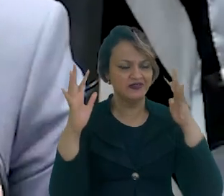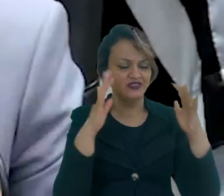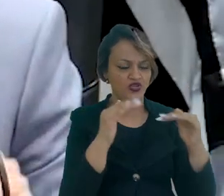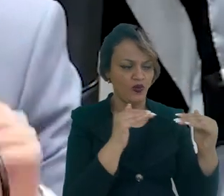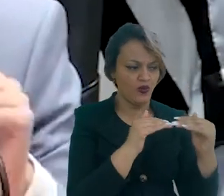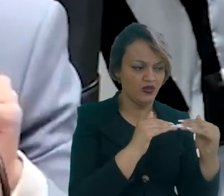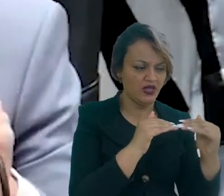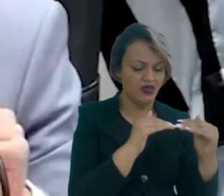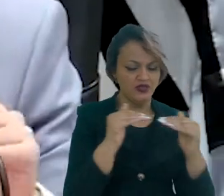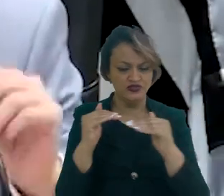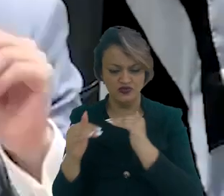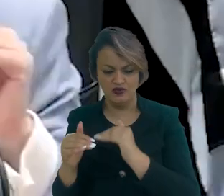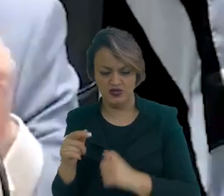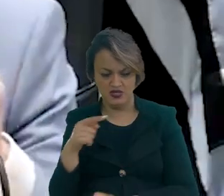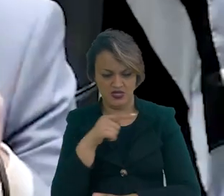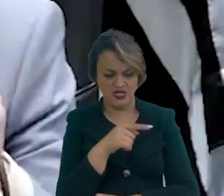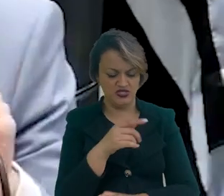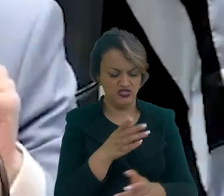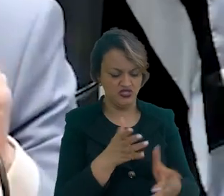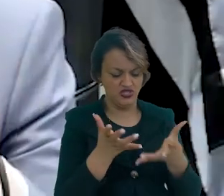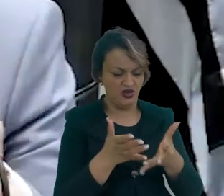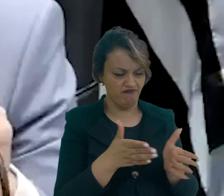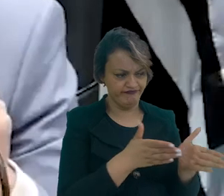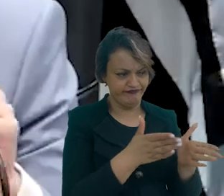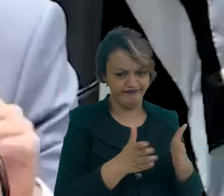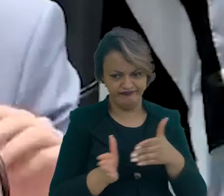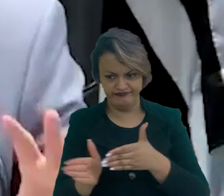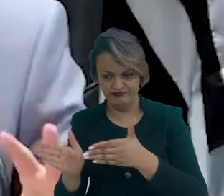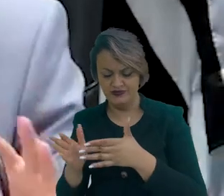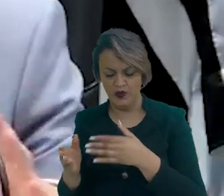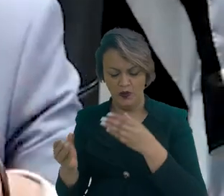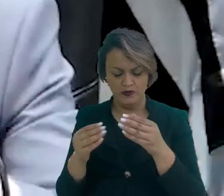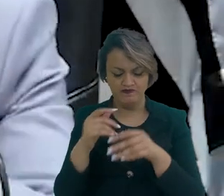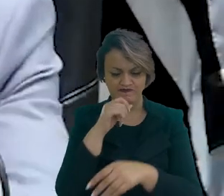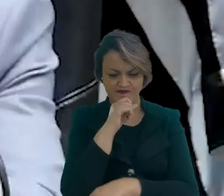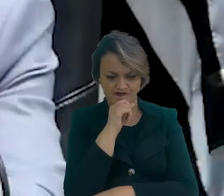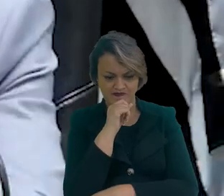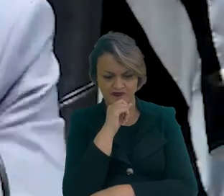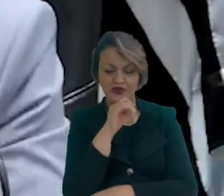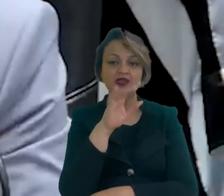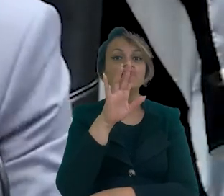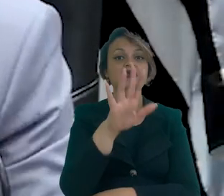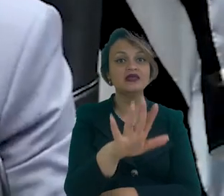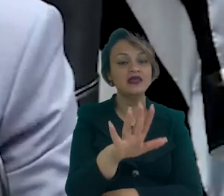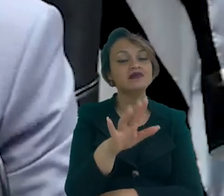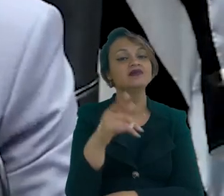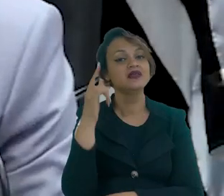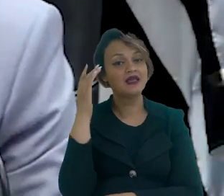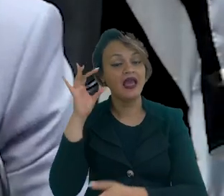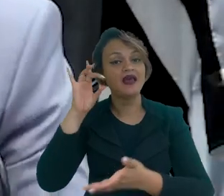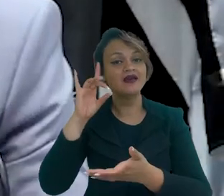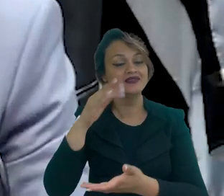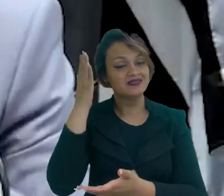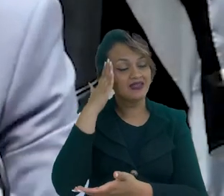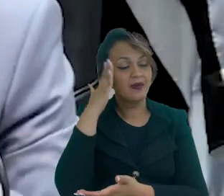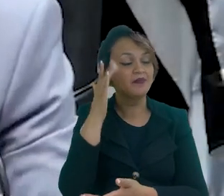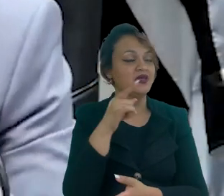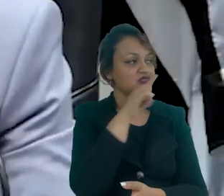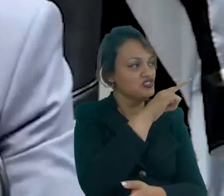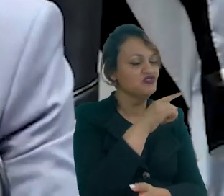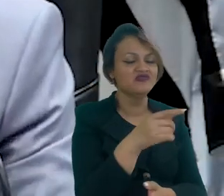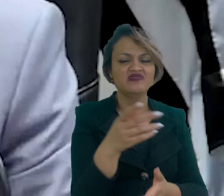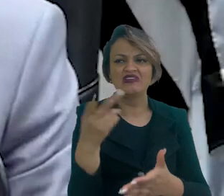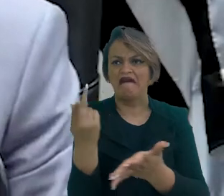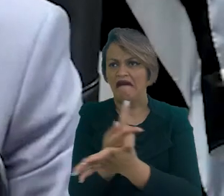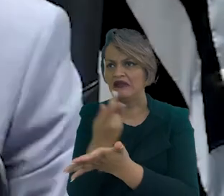nós precisamos de maior reflexão nesses pontos para determinar onde nós queremos caminhar enquanto sociedade sem nos